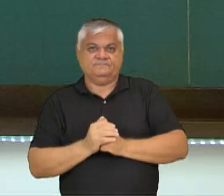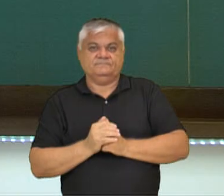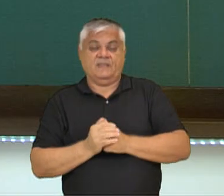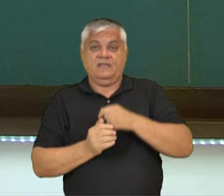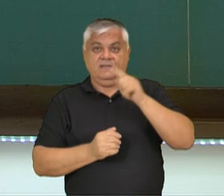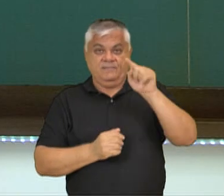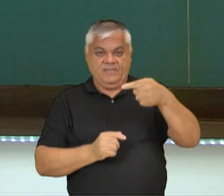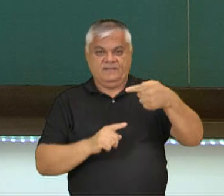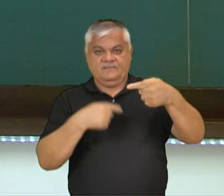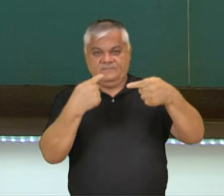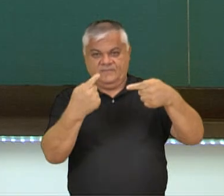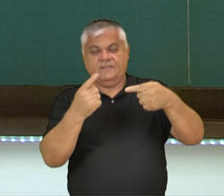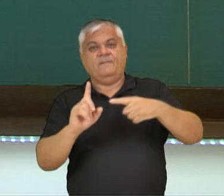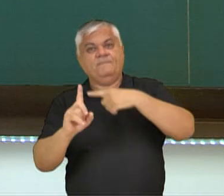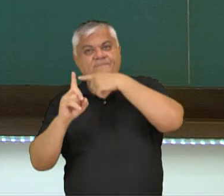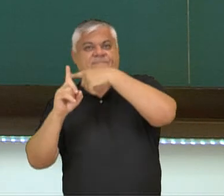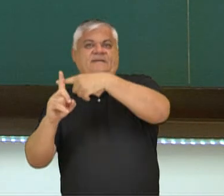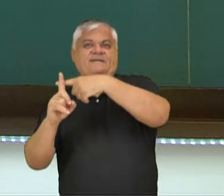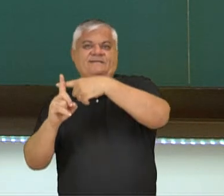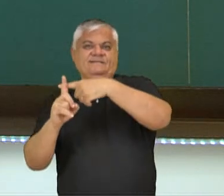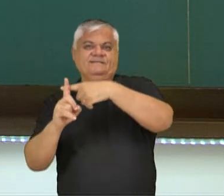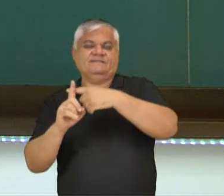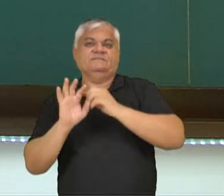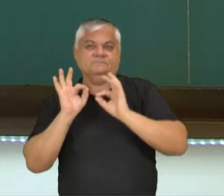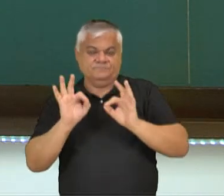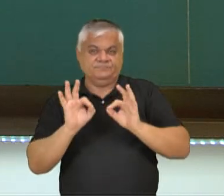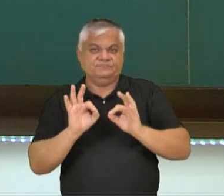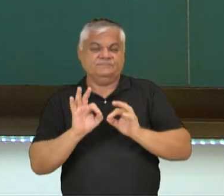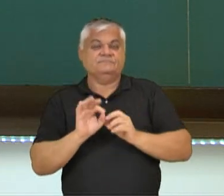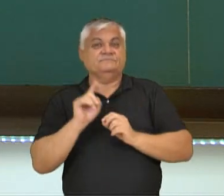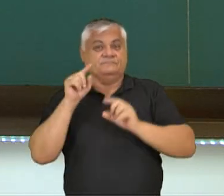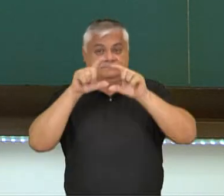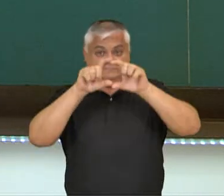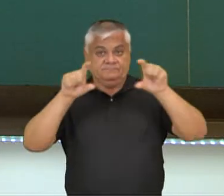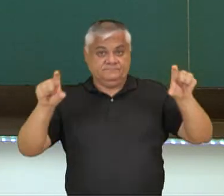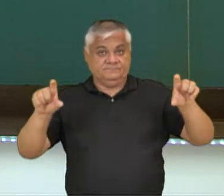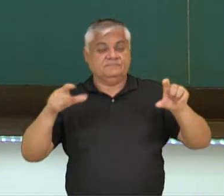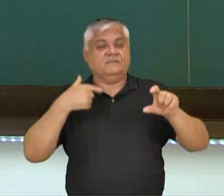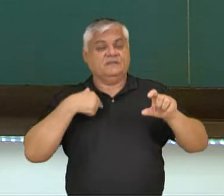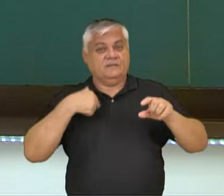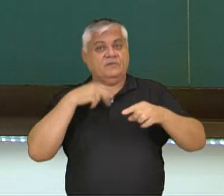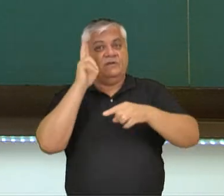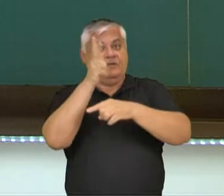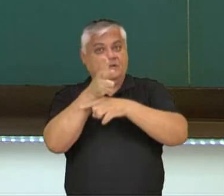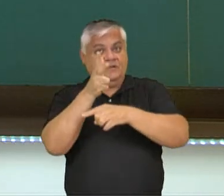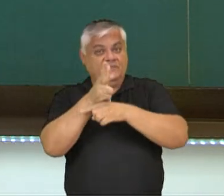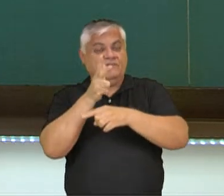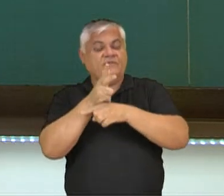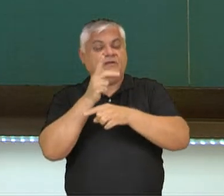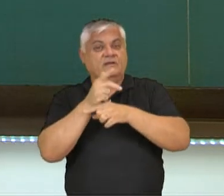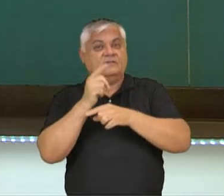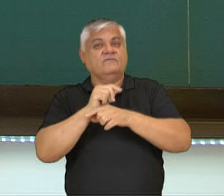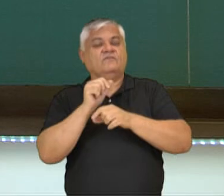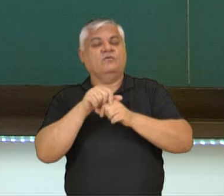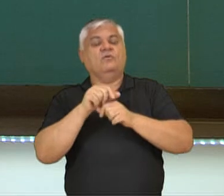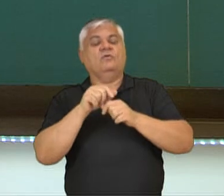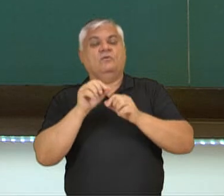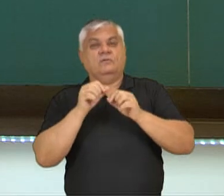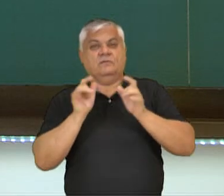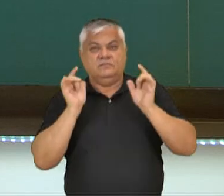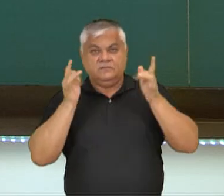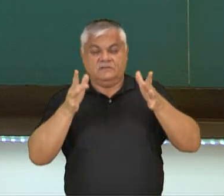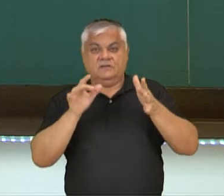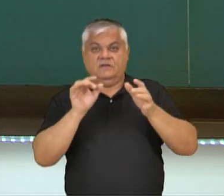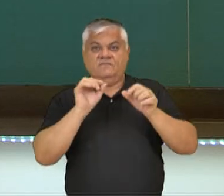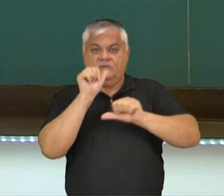Aqui, esses ângulos, eles não têm esse sinal, fiquem tranquilos, nós estamos gravando, estou chamando a atenção de vocês, porque nós vamos deixar na